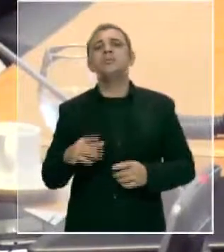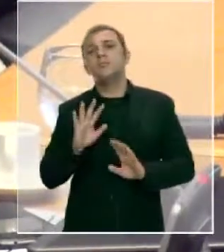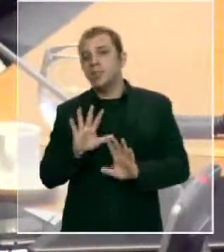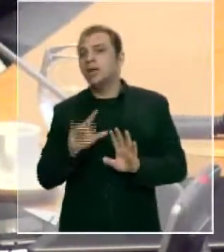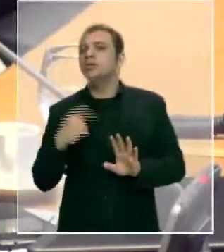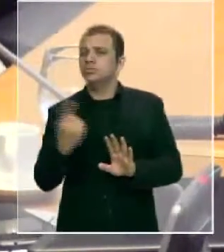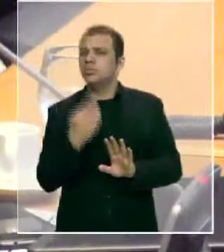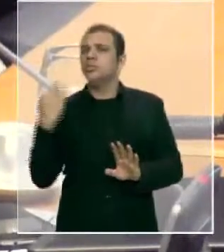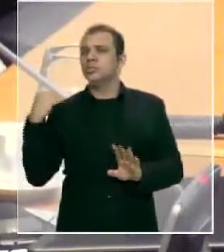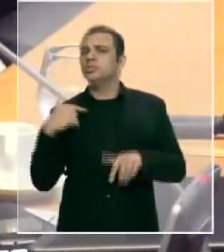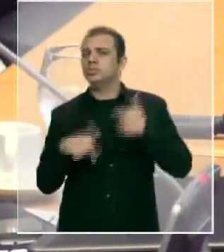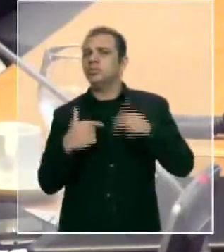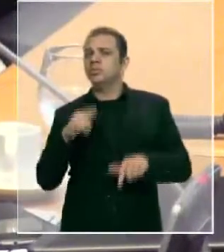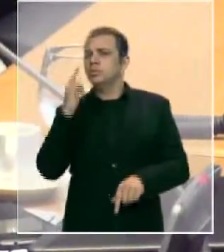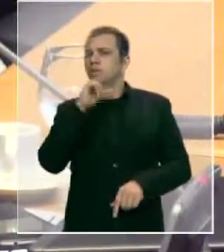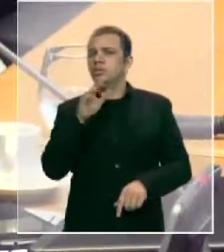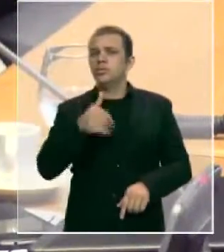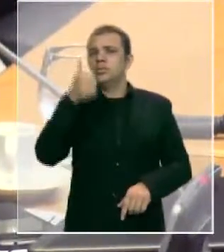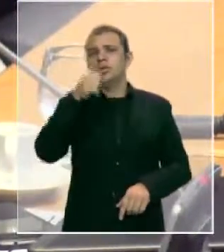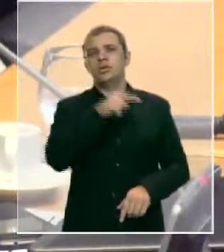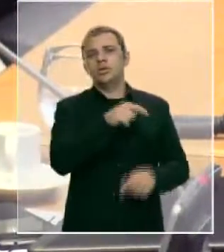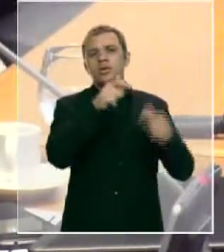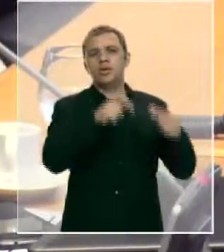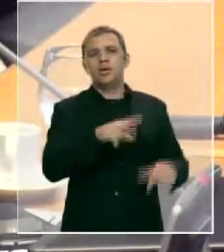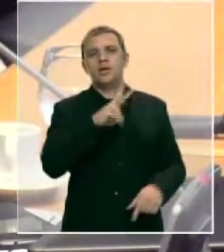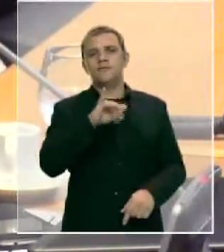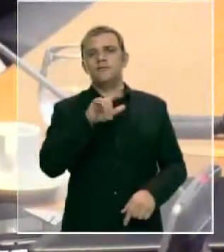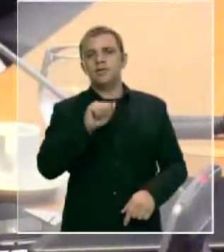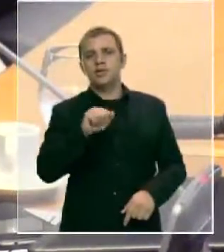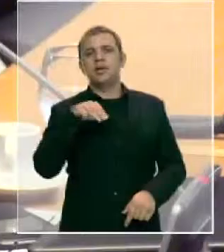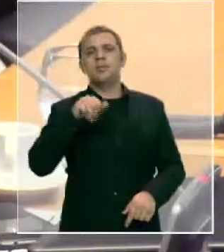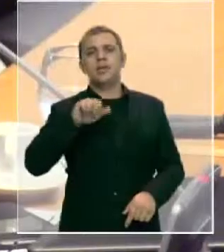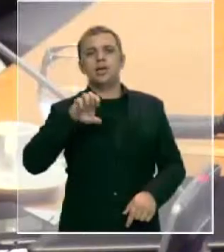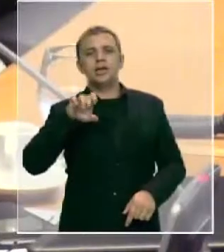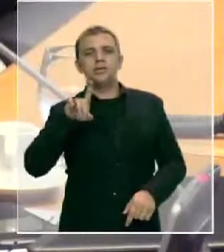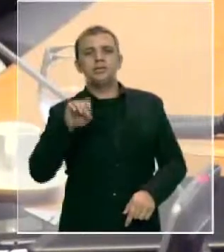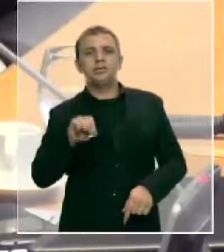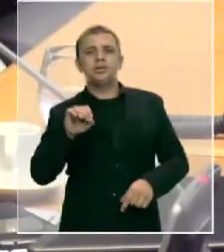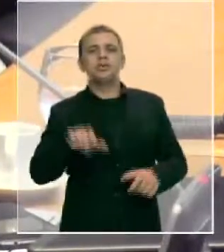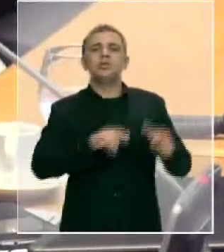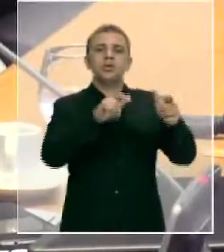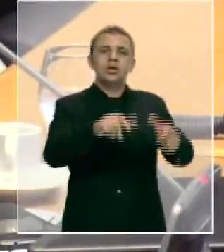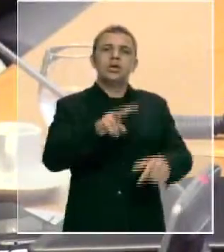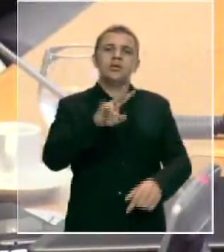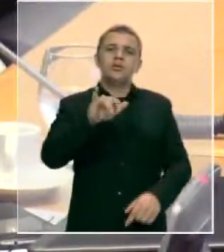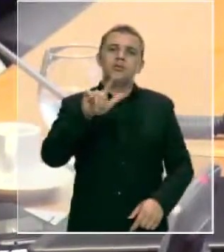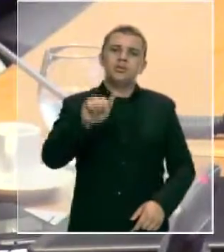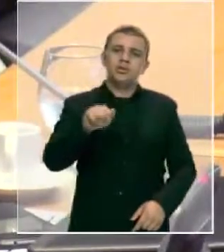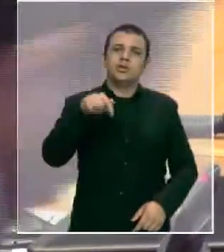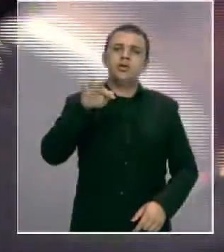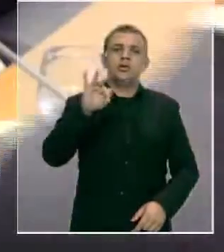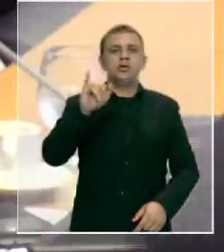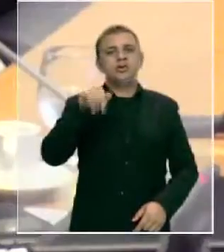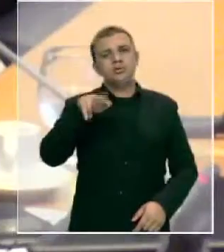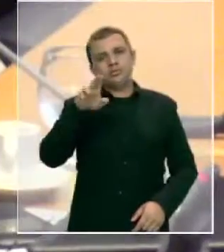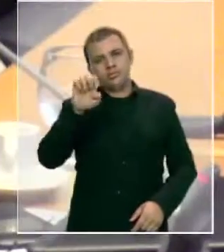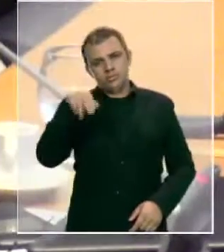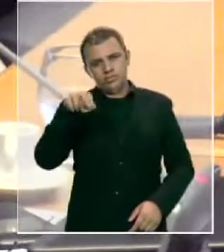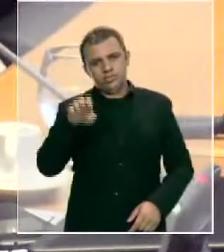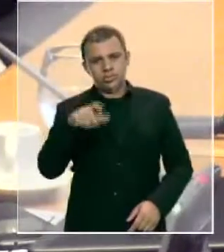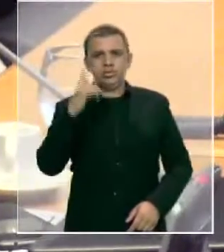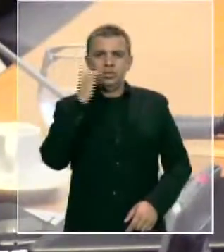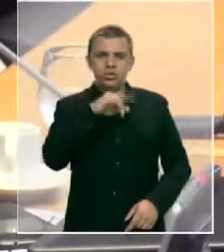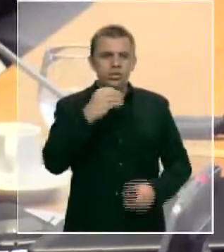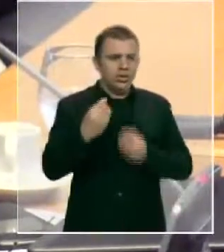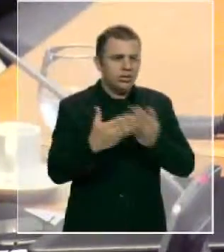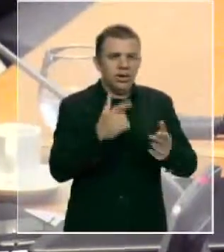e muito, inclusive com o apoio do Ministério Público, conseguimos colocar água em uma boa parte daquelas localidades. Não fizemos divulgação disso, mas